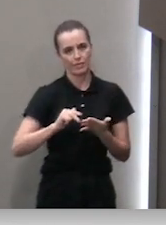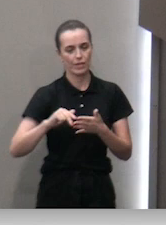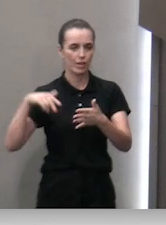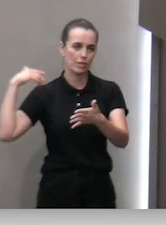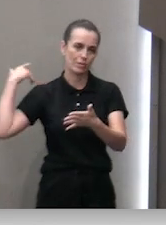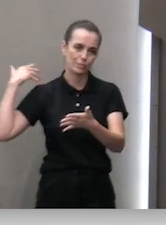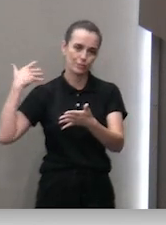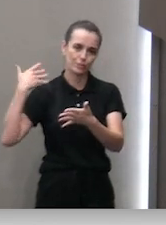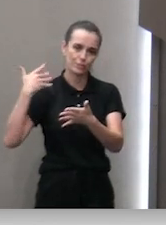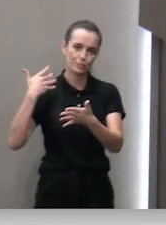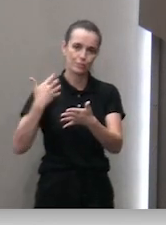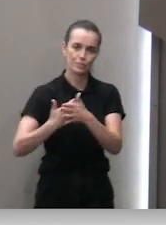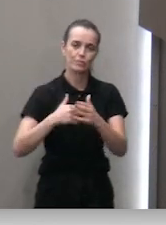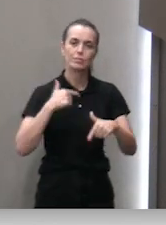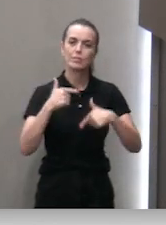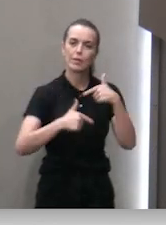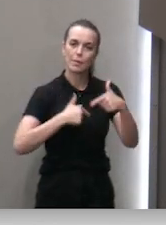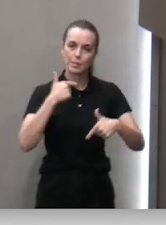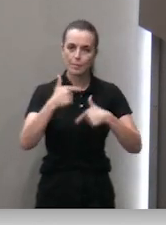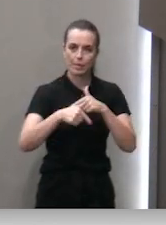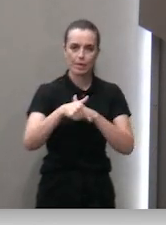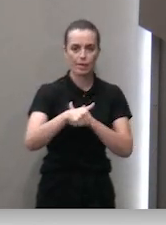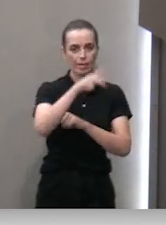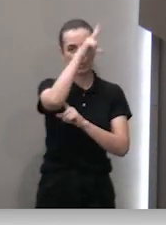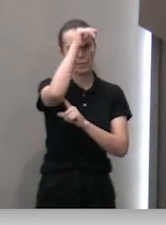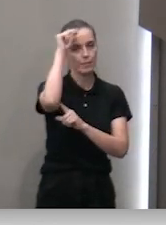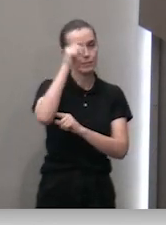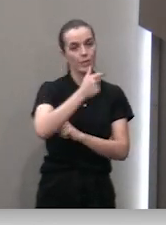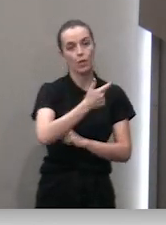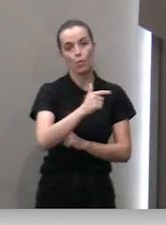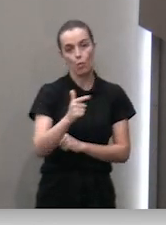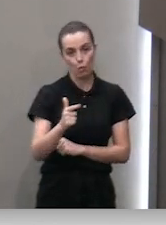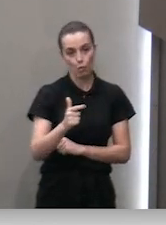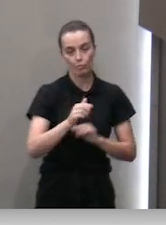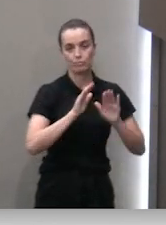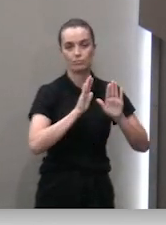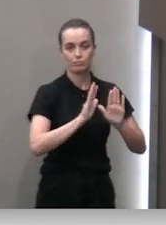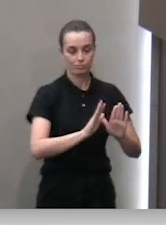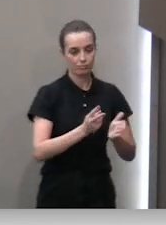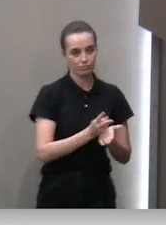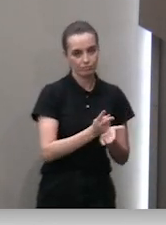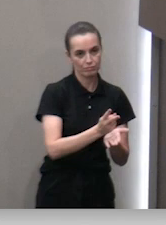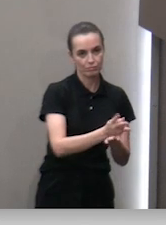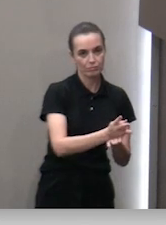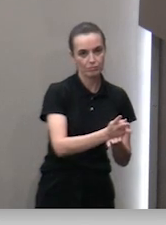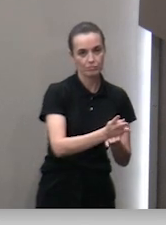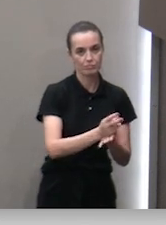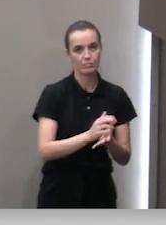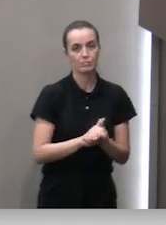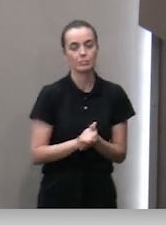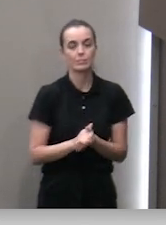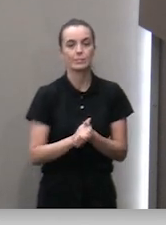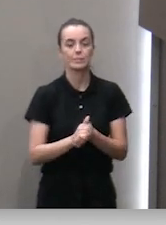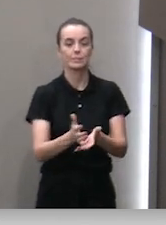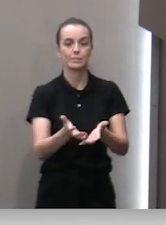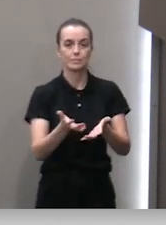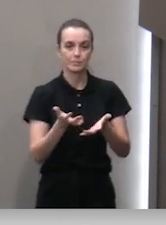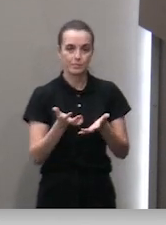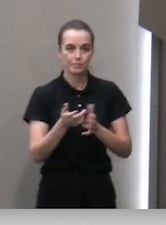vida trabalharam na prefeitura, outros que permanecem trabalhando. E quero dizer